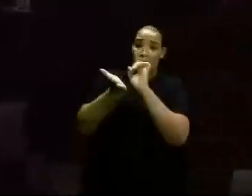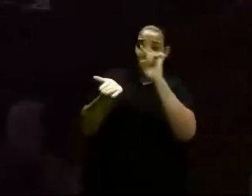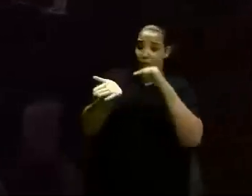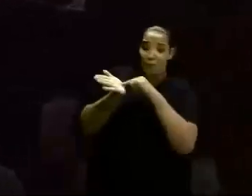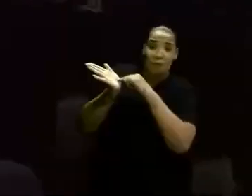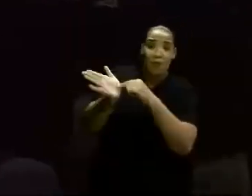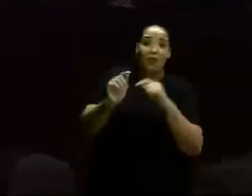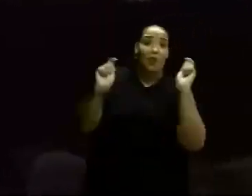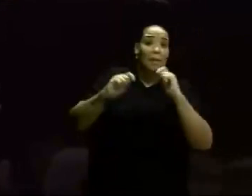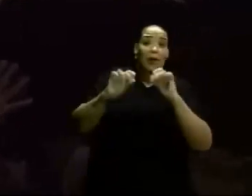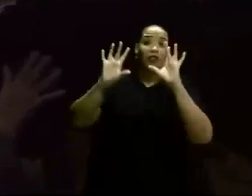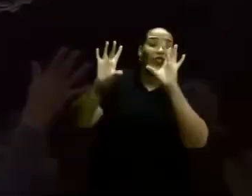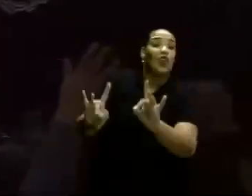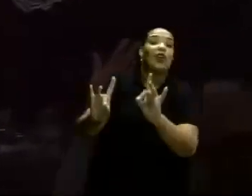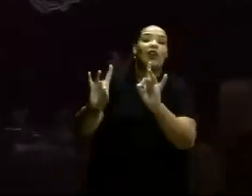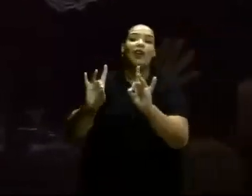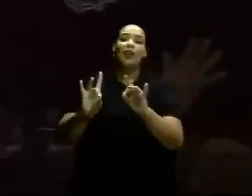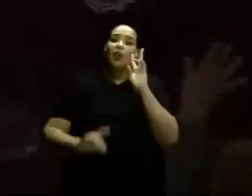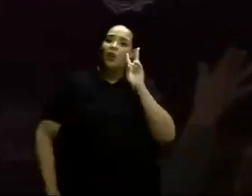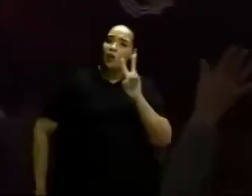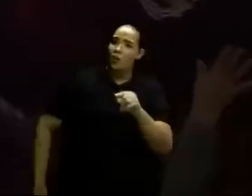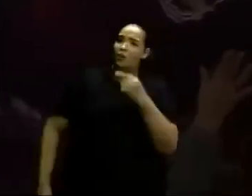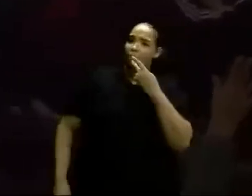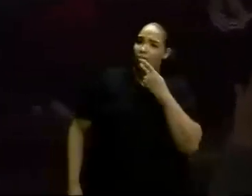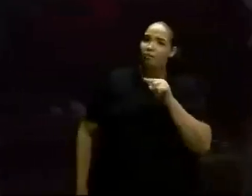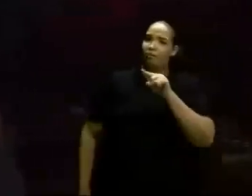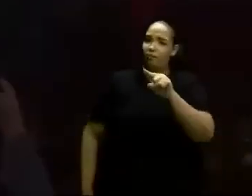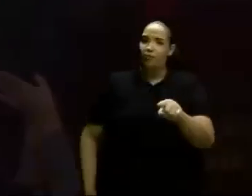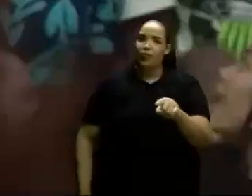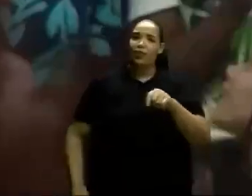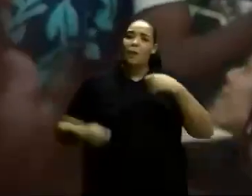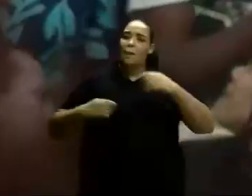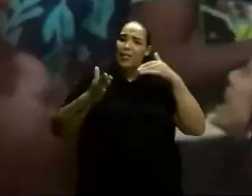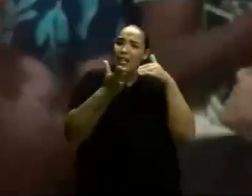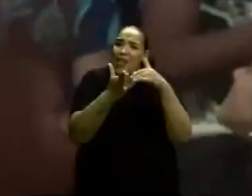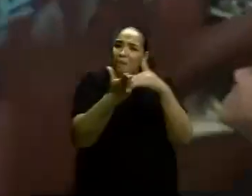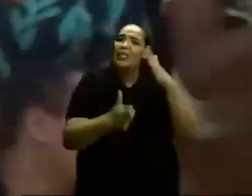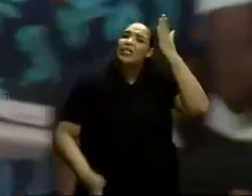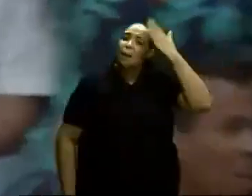onde ele pode te tocar. Olha para alguém aí e diga: há limites.